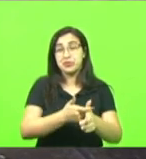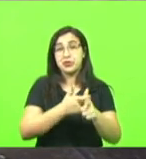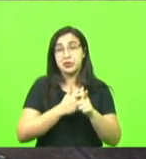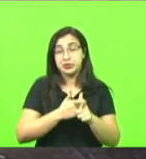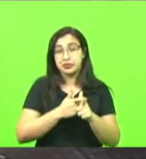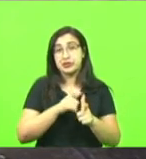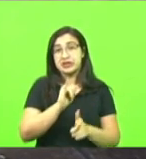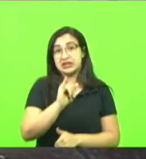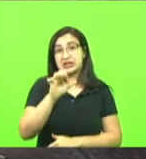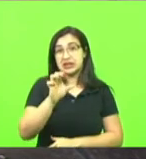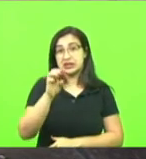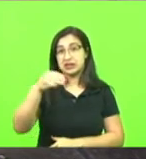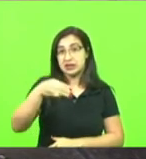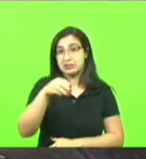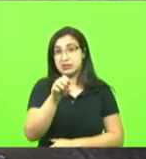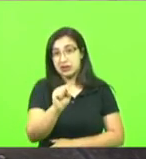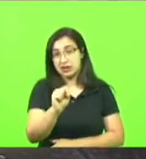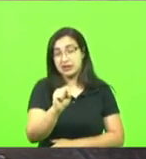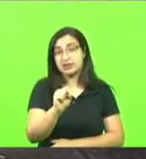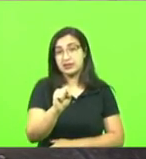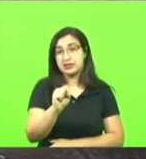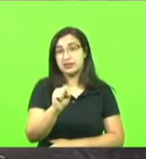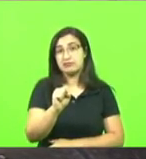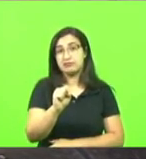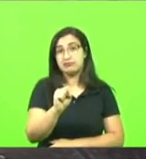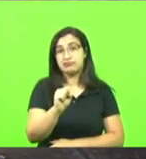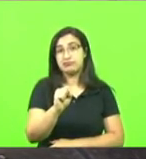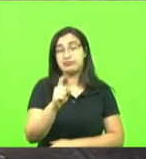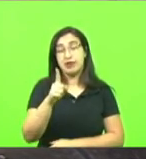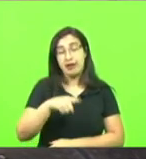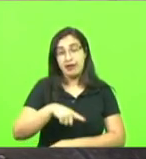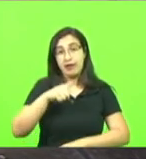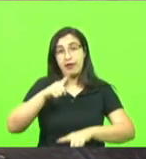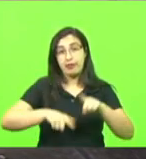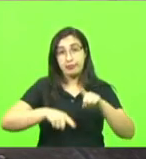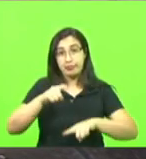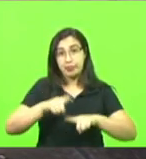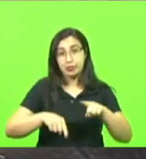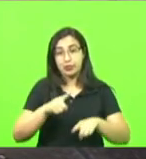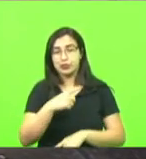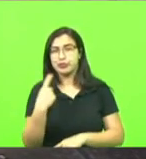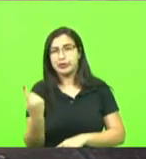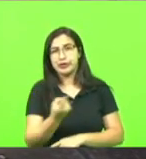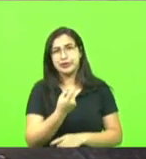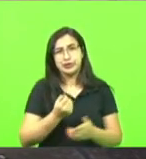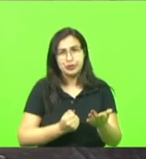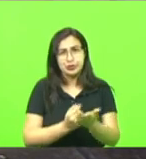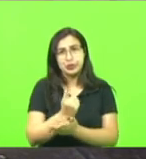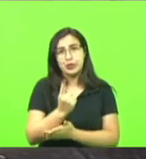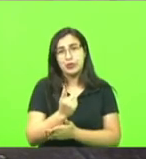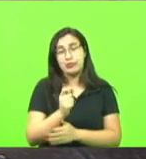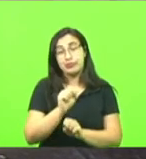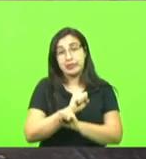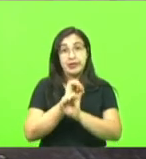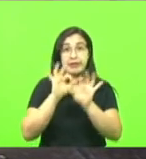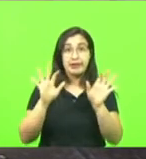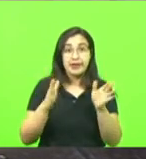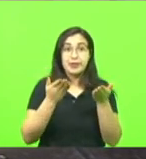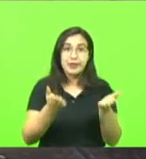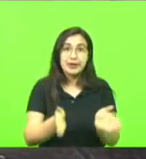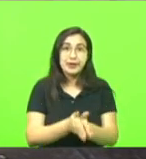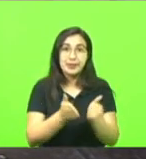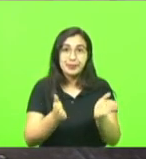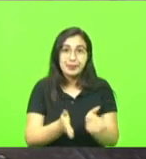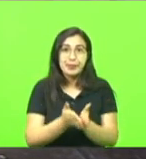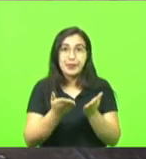ICMS que está sobre os produtos que nós consumimos, que, obviamente, o pobre gasta a maior parte